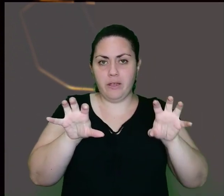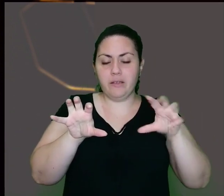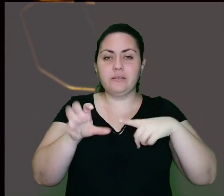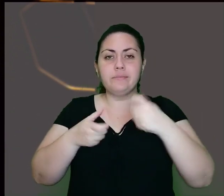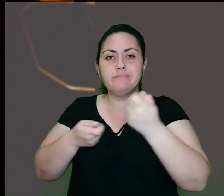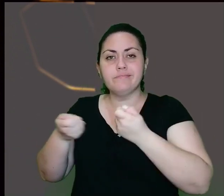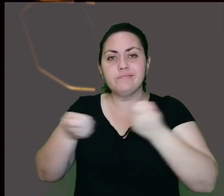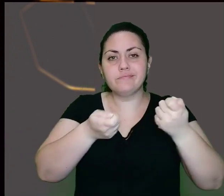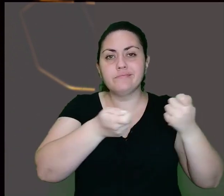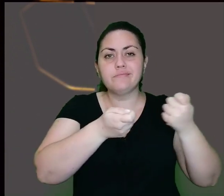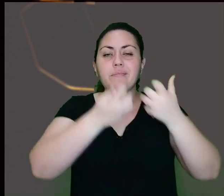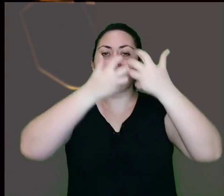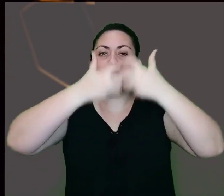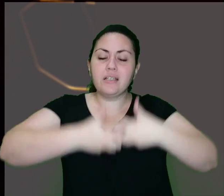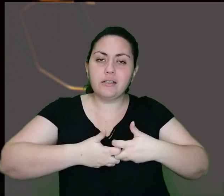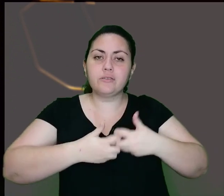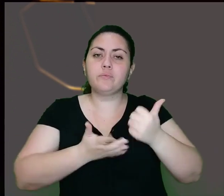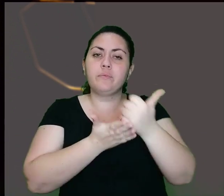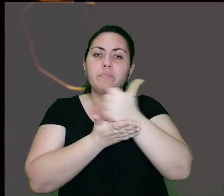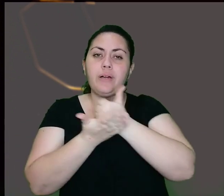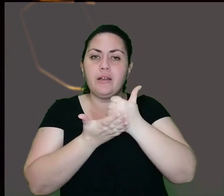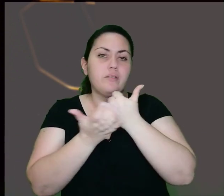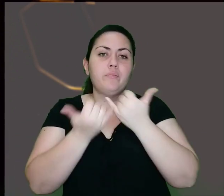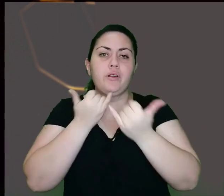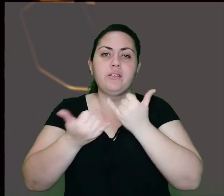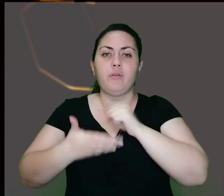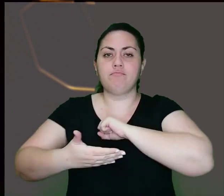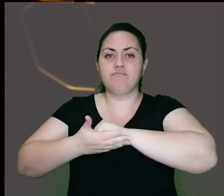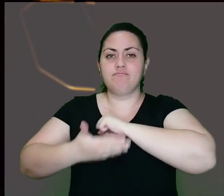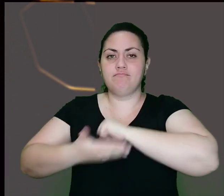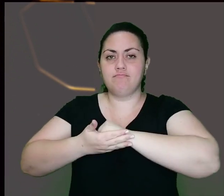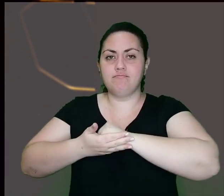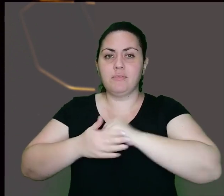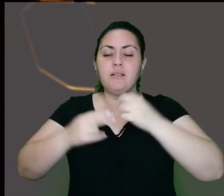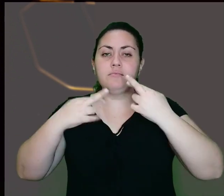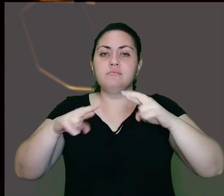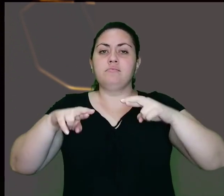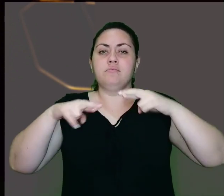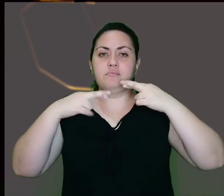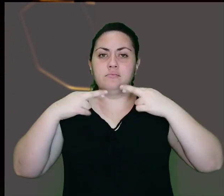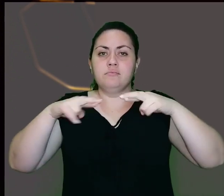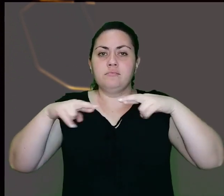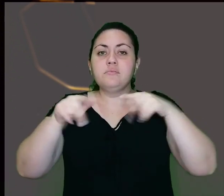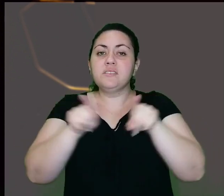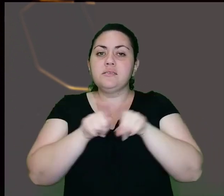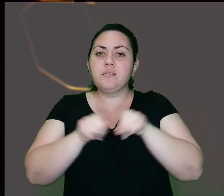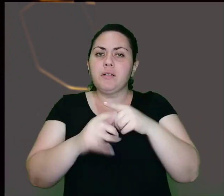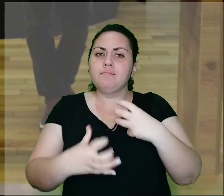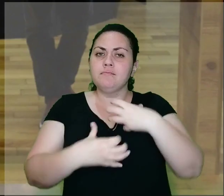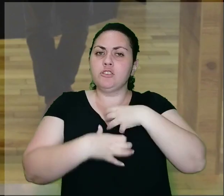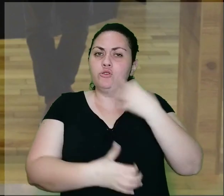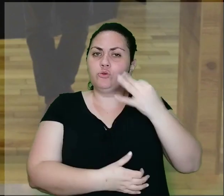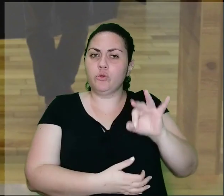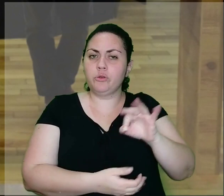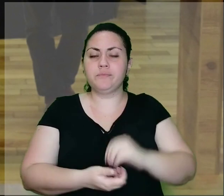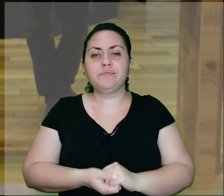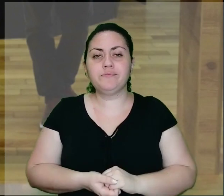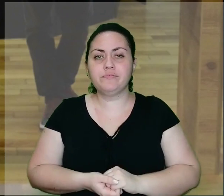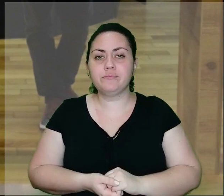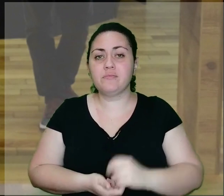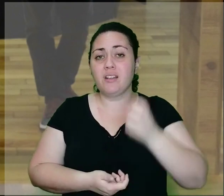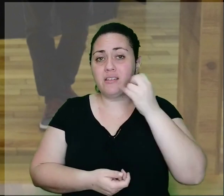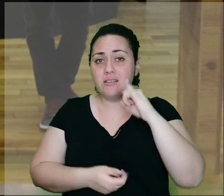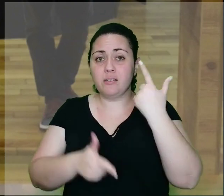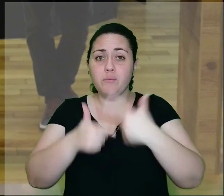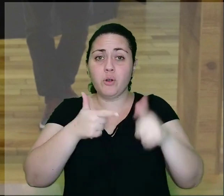por mecanismos homeostáticos básicos, como o ritmo cardíaco, a respiração e a percepção de dor. Quando